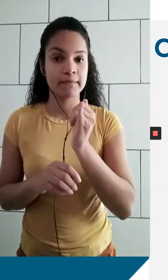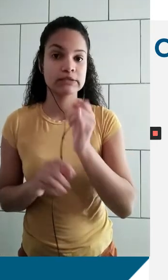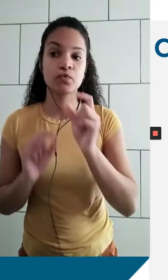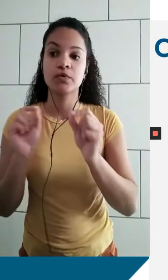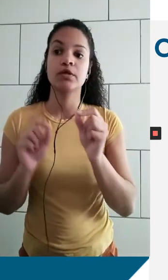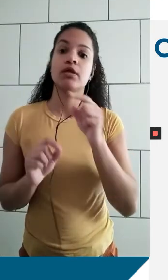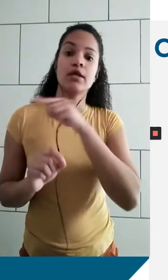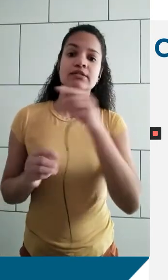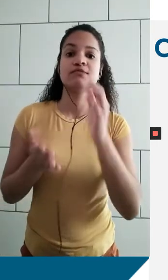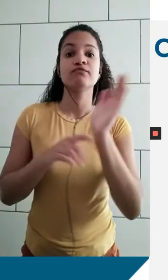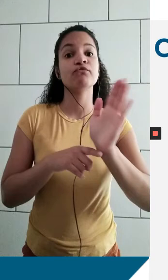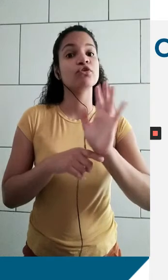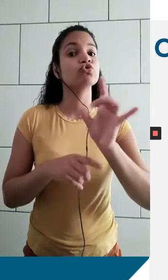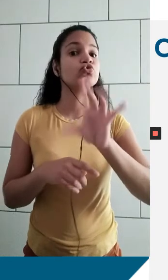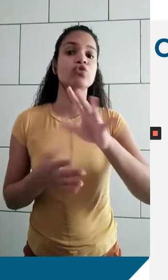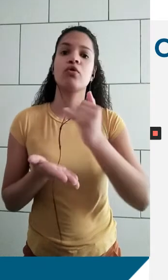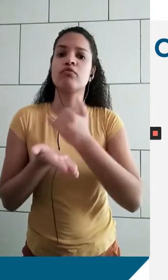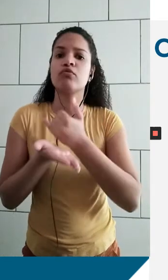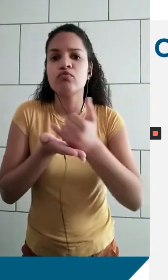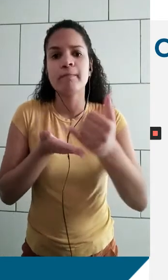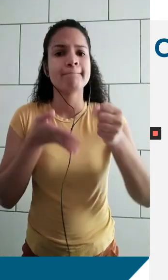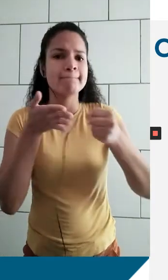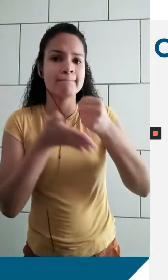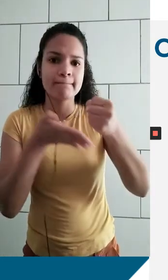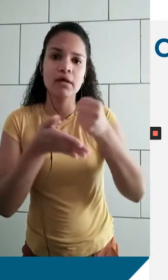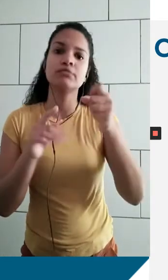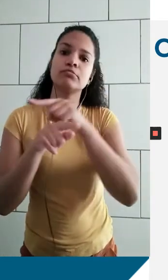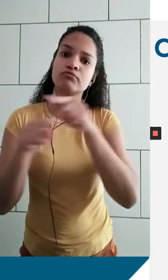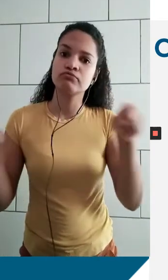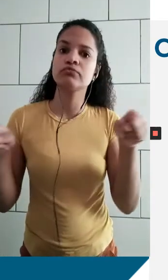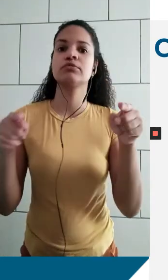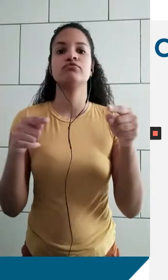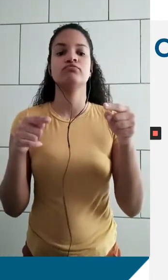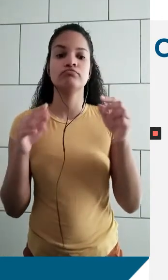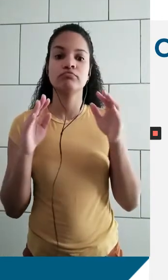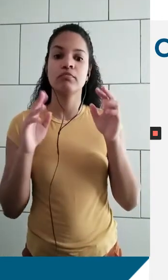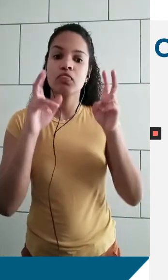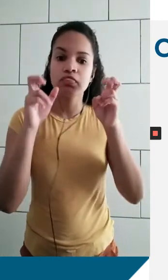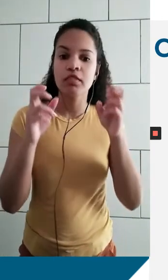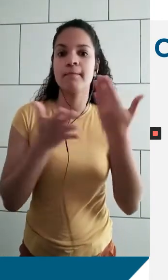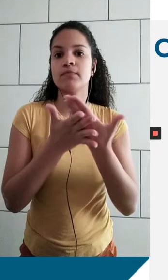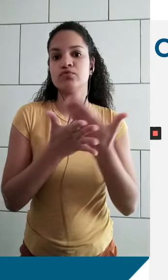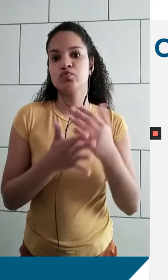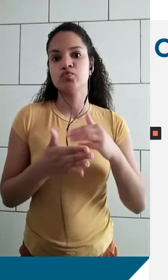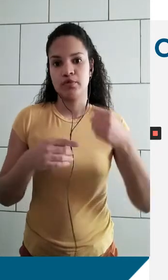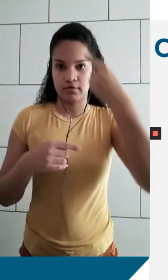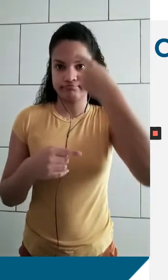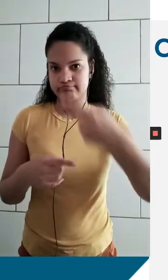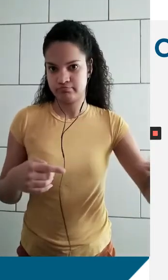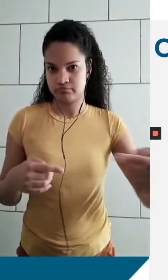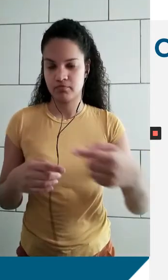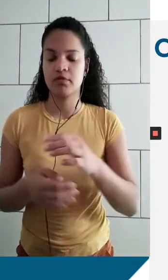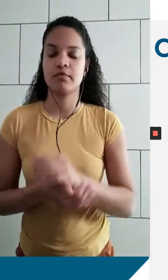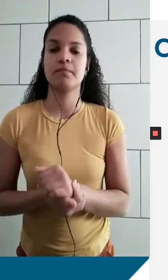buscam trazer essa ideia, são introduções, melhor dizendo, perdão, são introduções a diferentes temas que vão